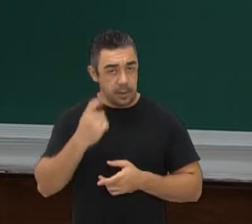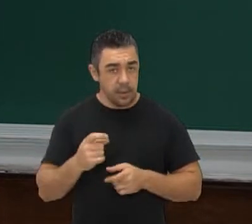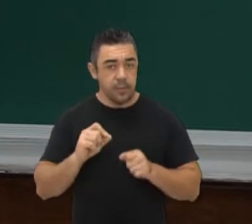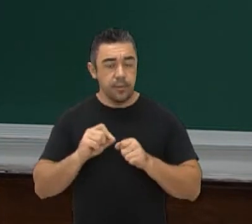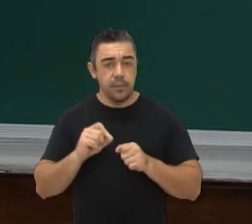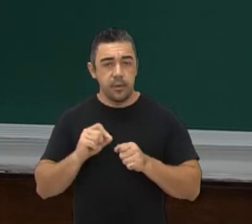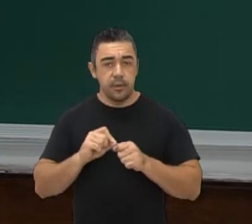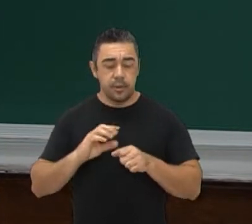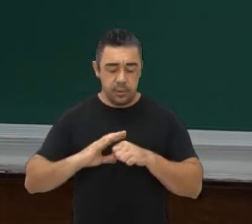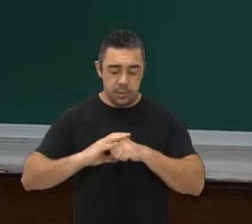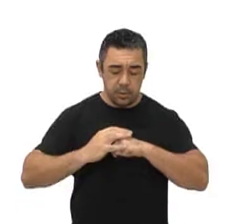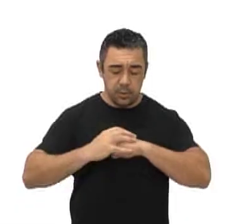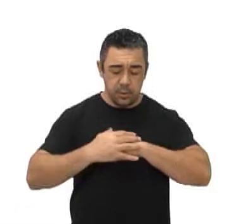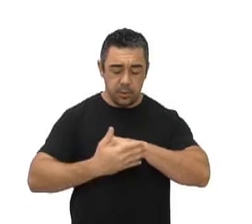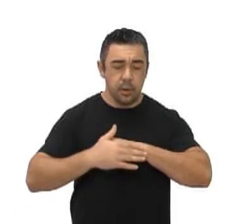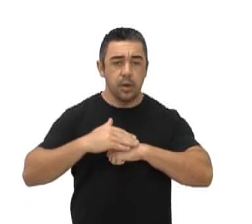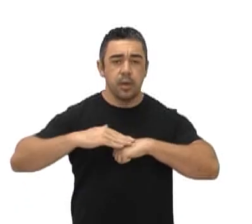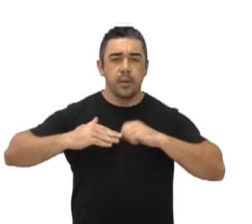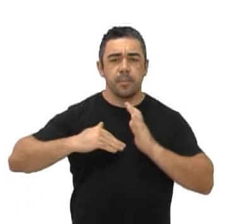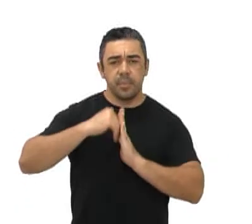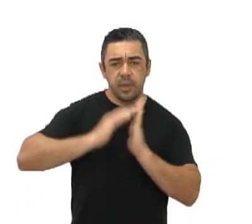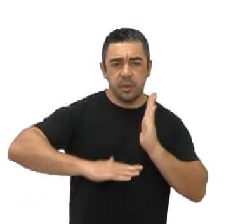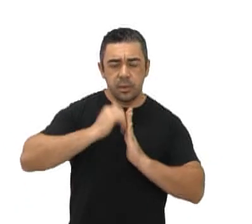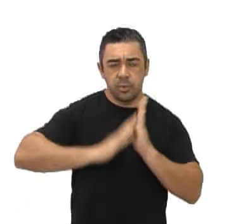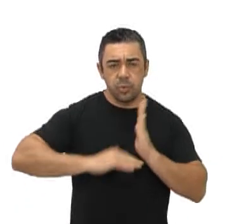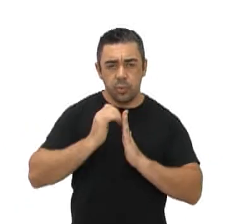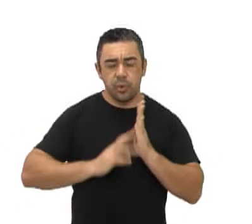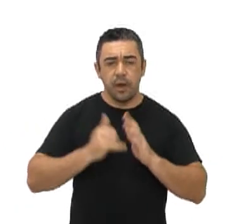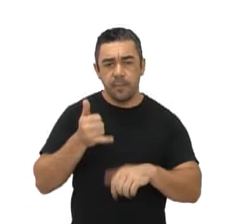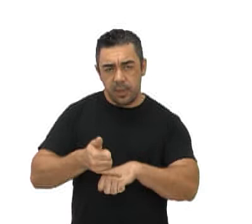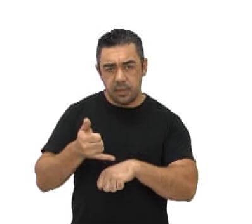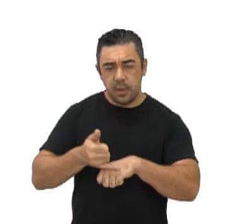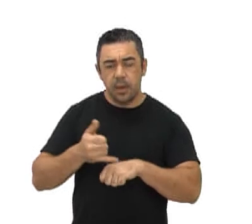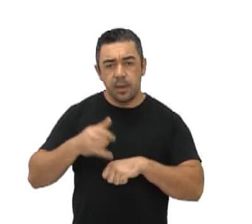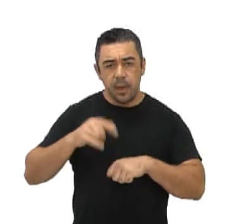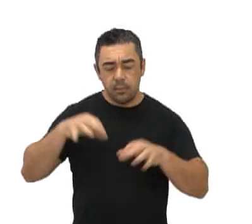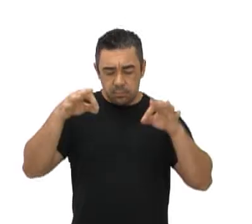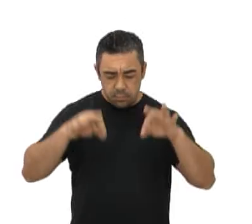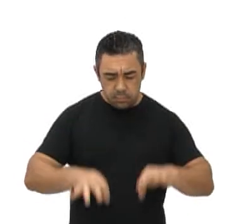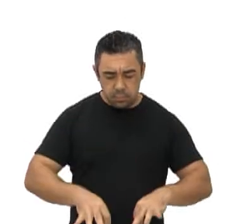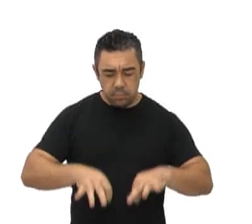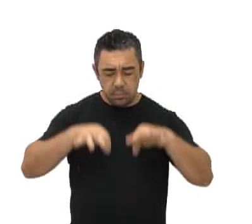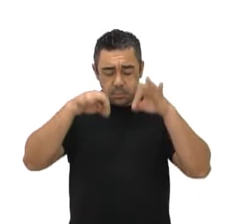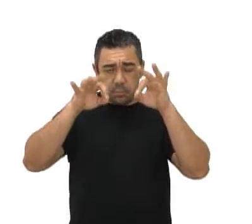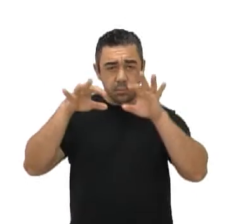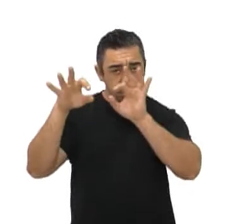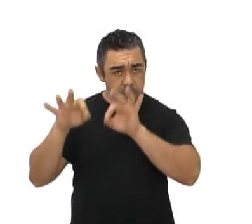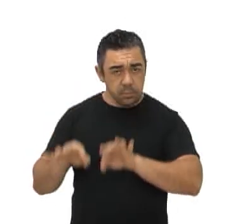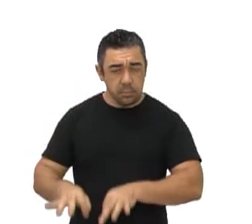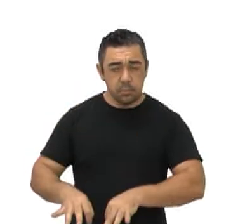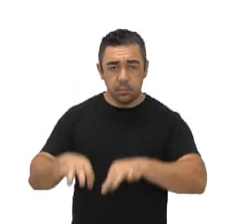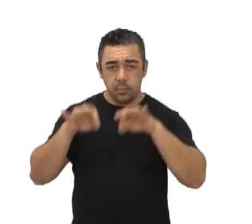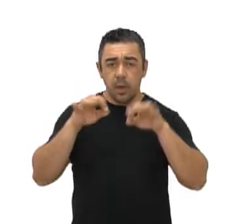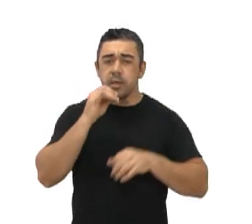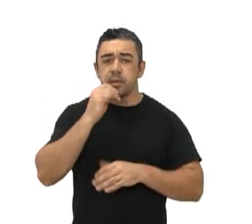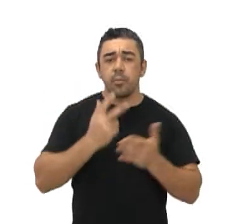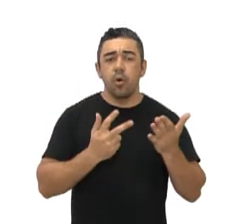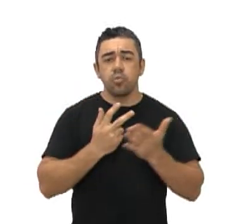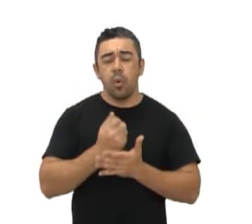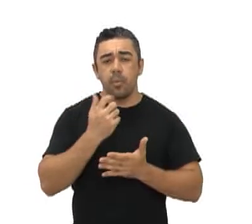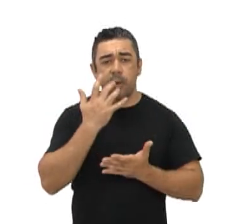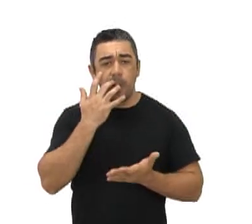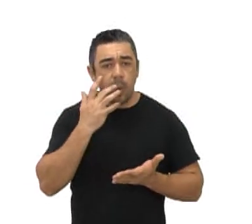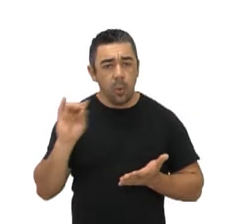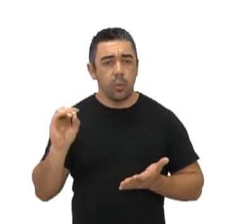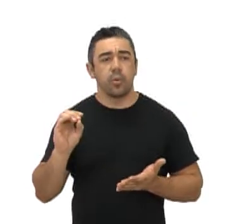na galvanoplastia ou eletrodeposição, que é o que a gente chama de banhagem. Então, quando eu compro joias banhadas a ouro, é porque